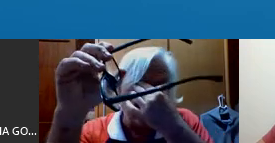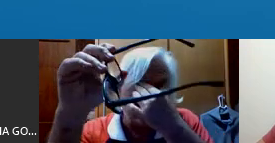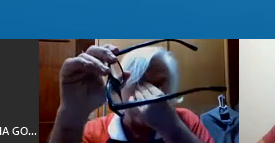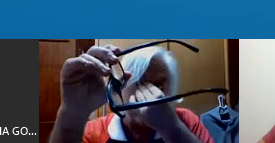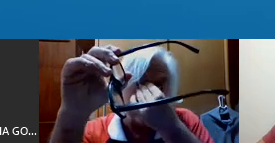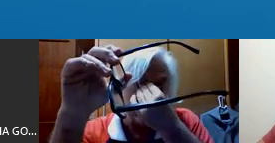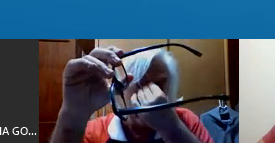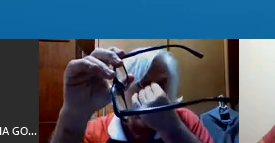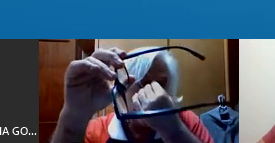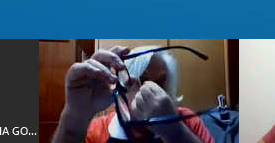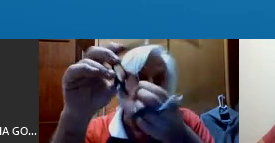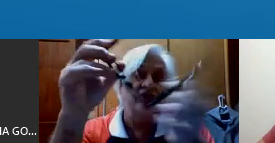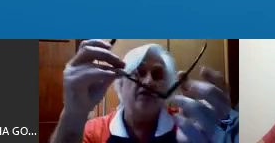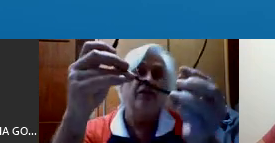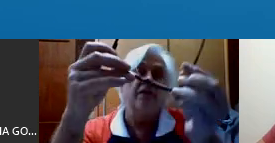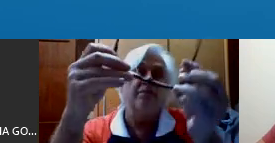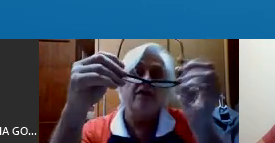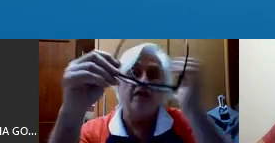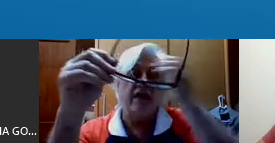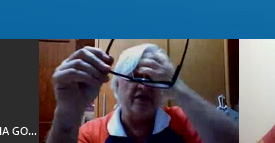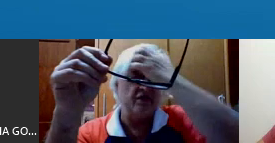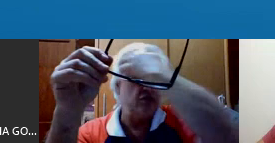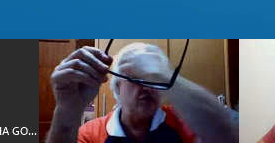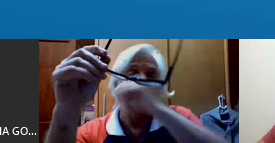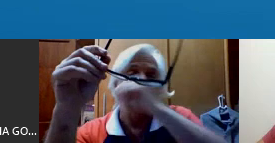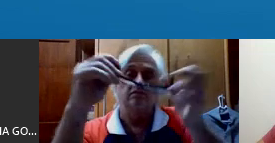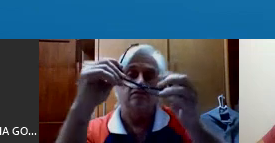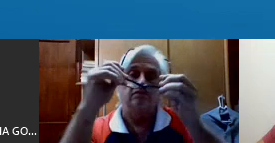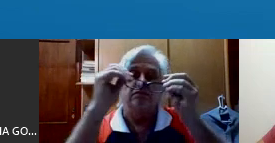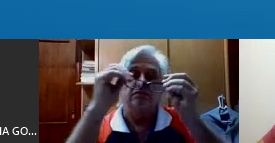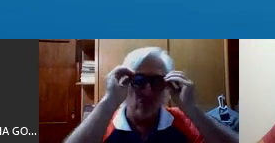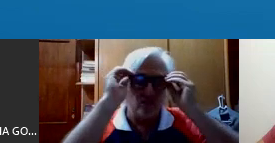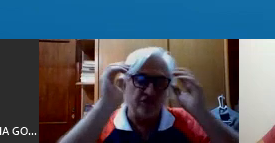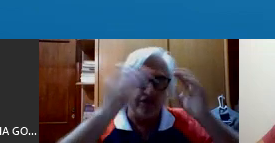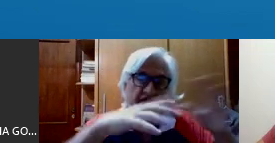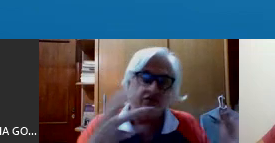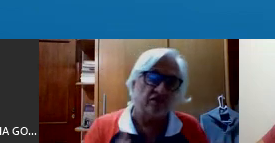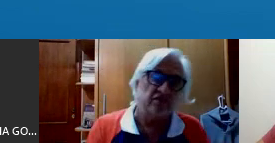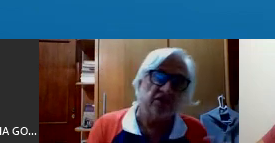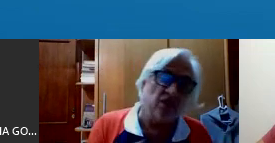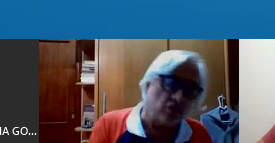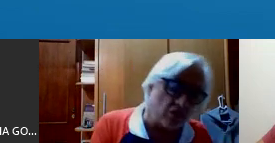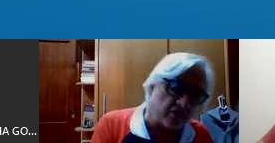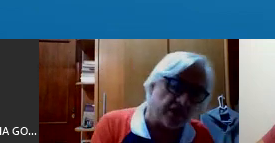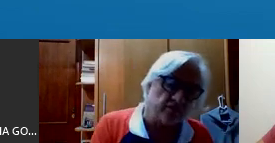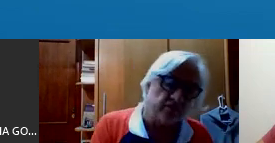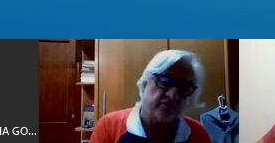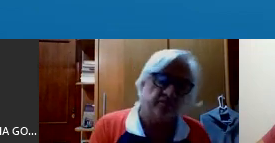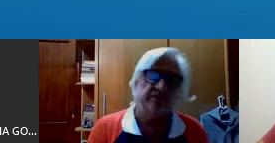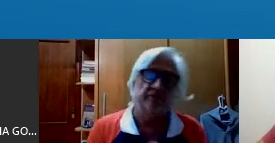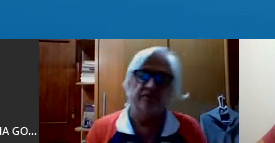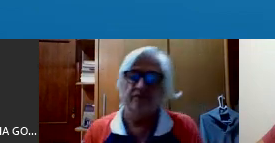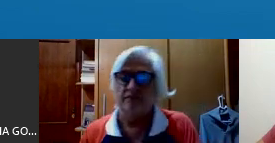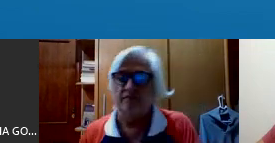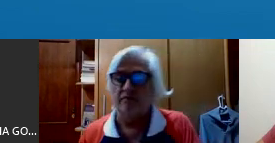que é o seguinte: se você pega um aço, alguns aços, não qualquer